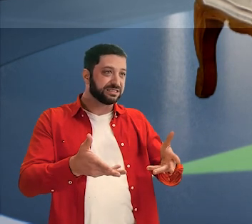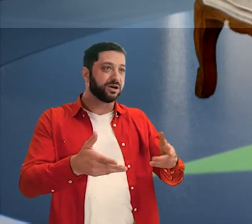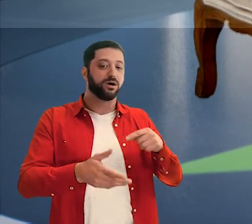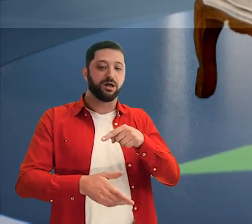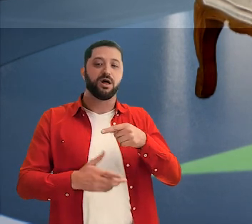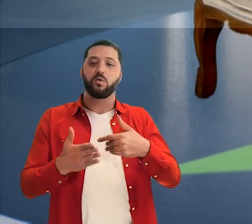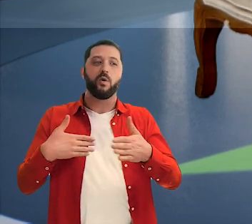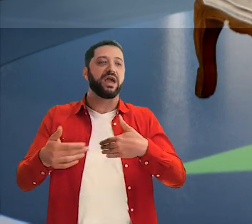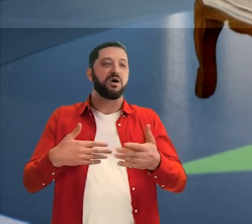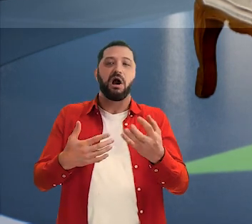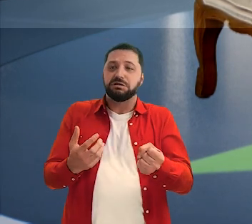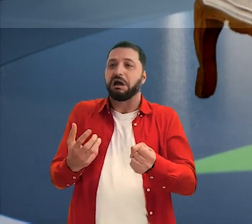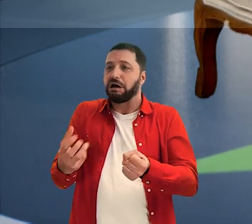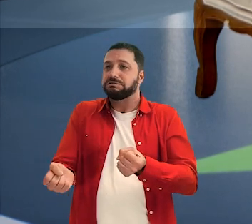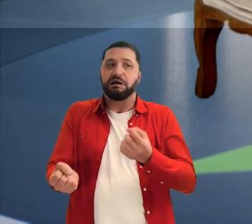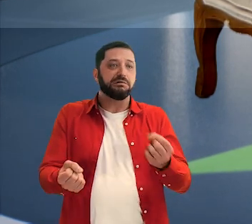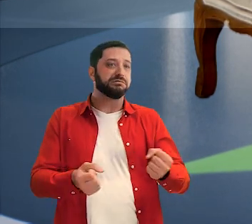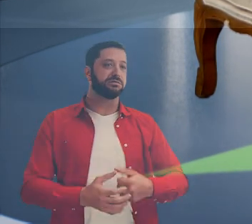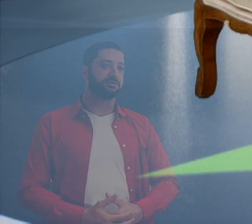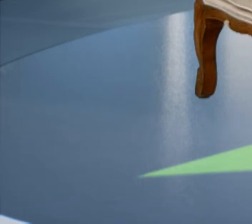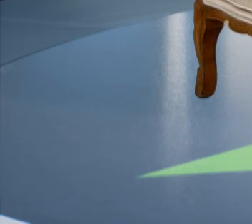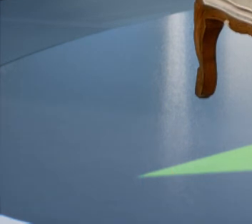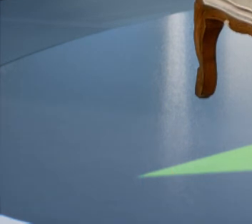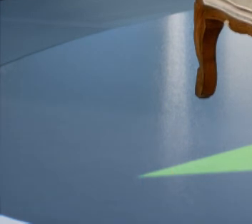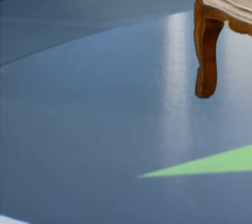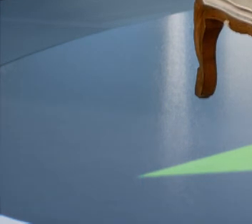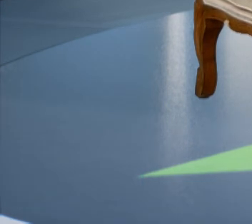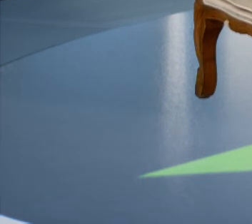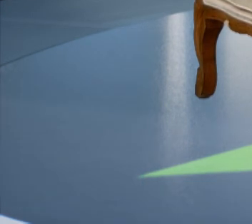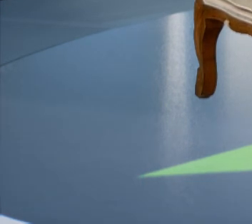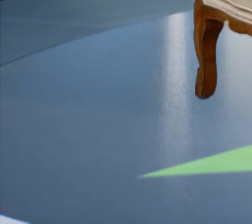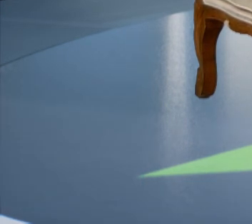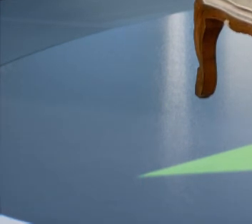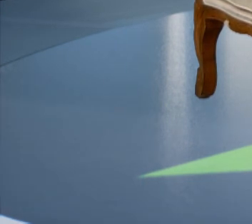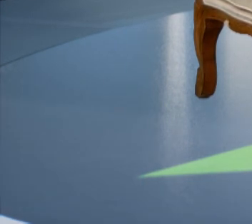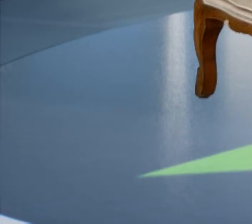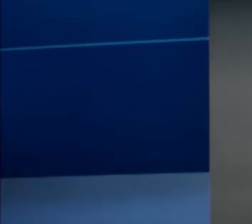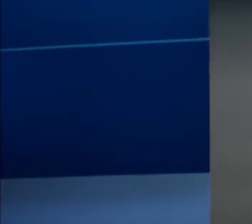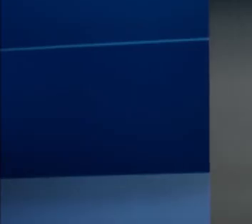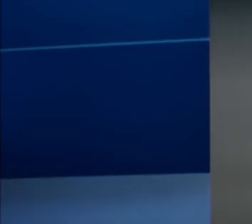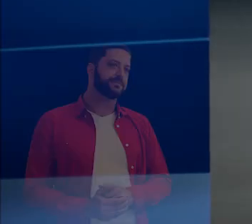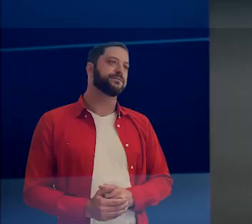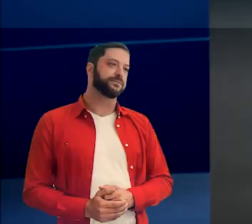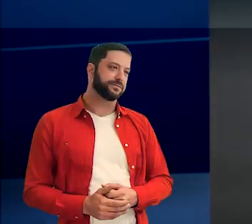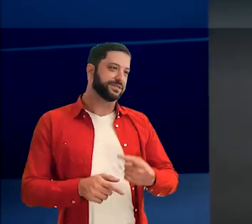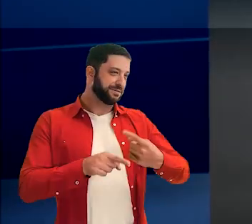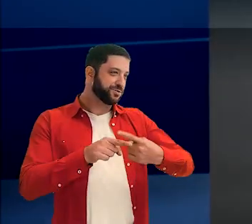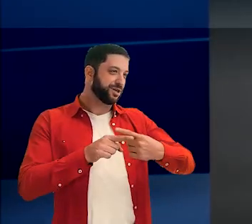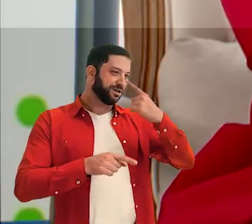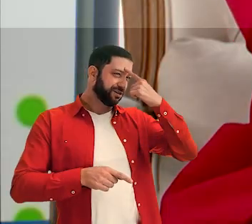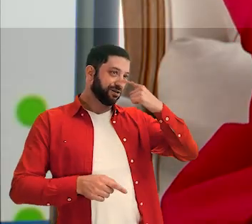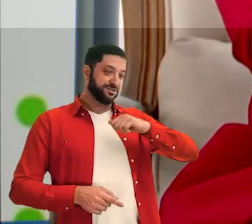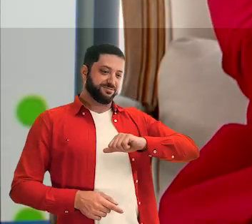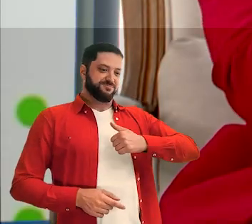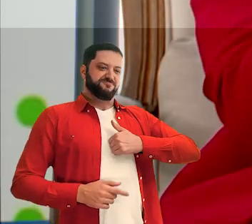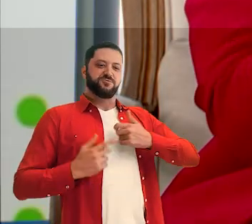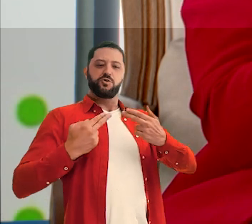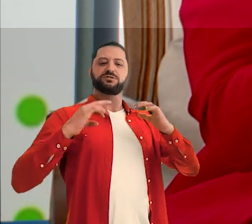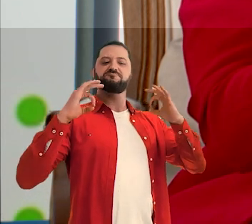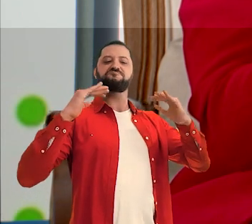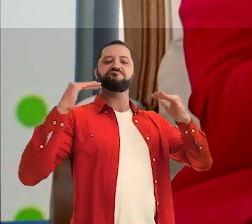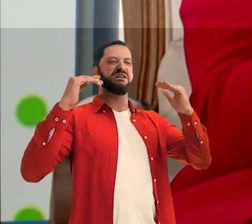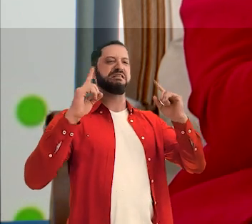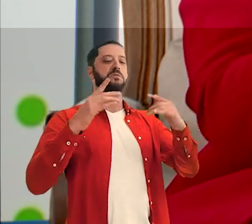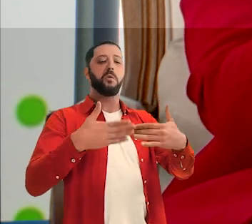E entrar em relacionamento abusivo. Tudo. E sofrer várias coisas na vida, né? Porque o baixo